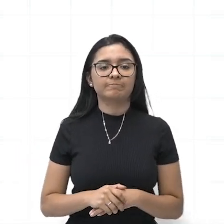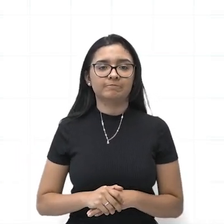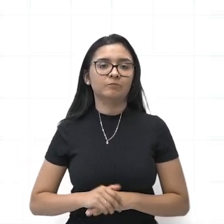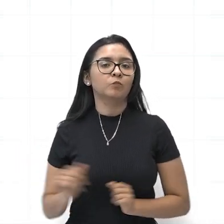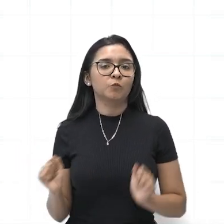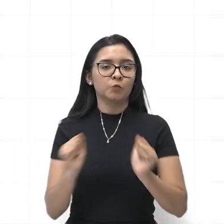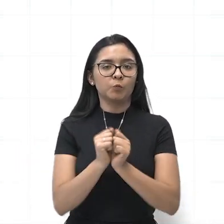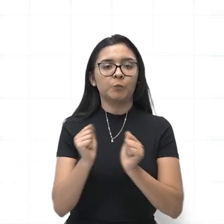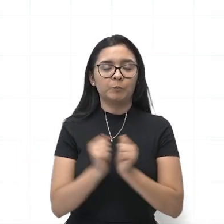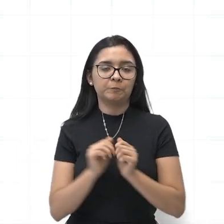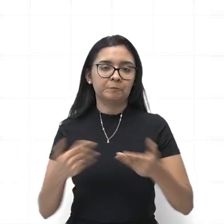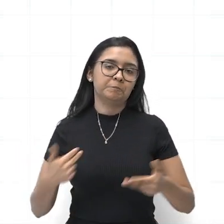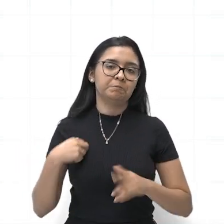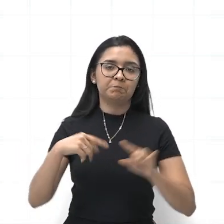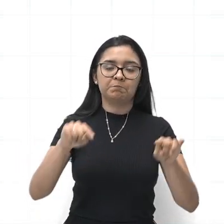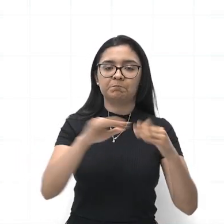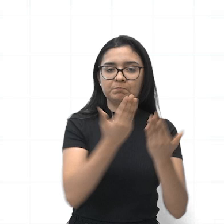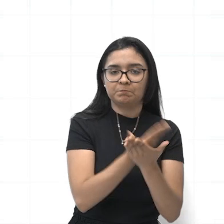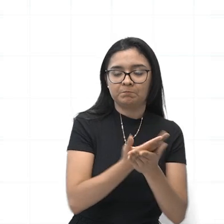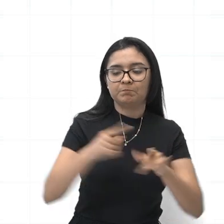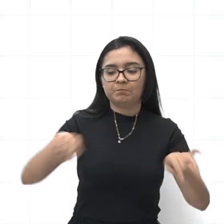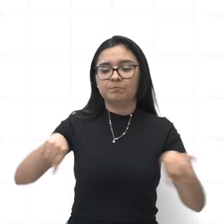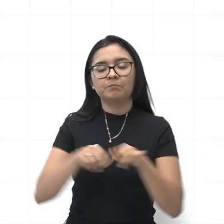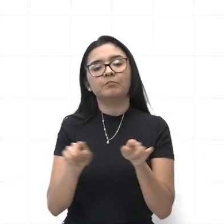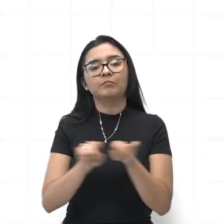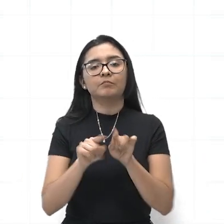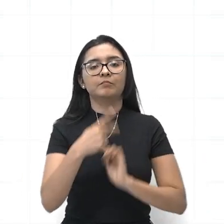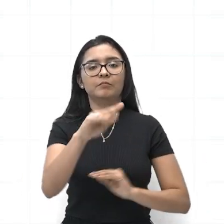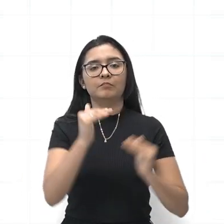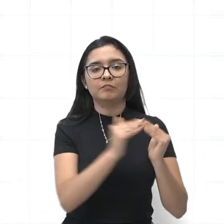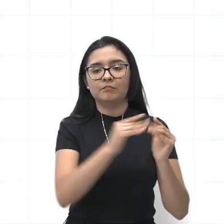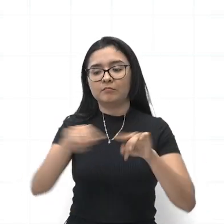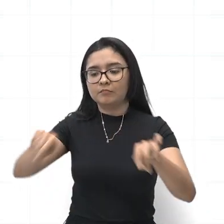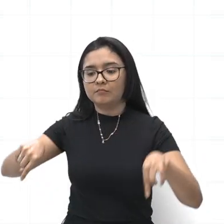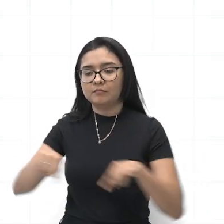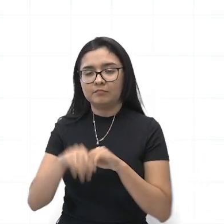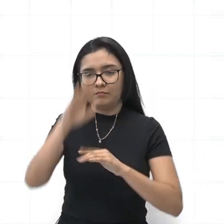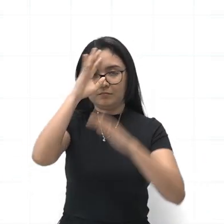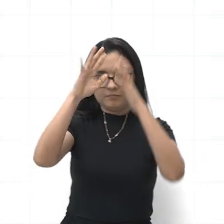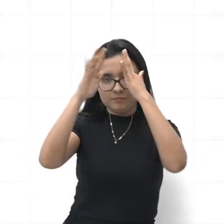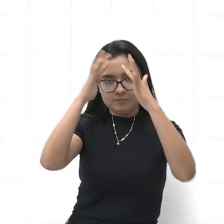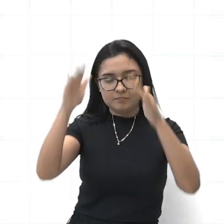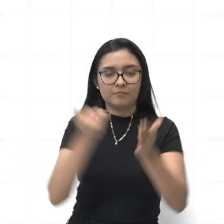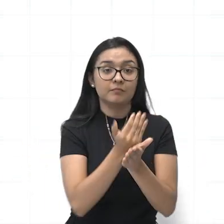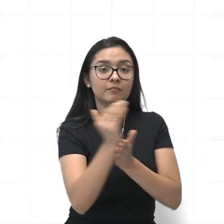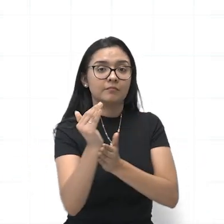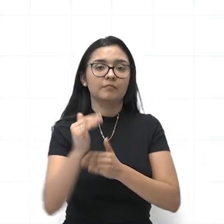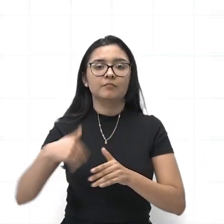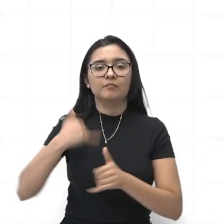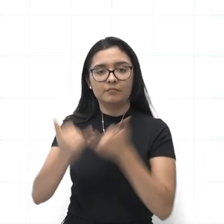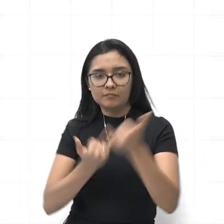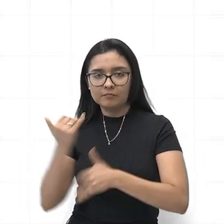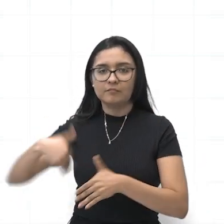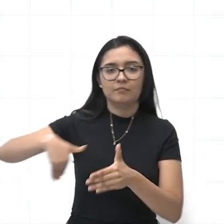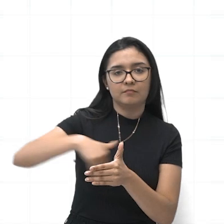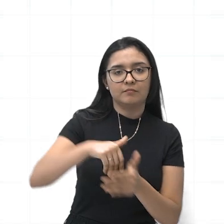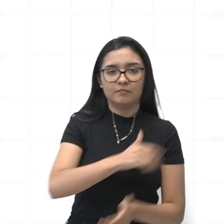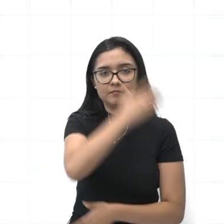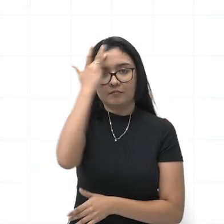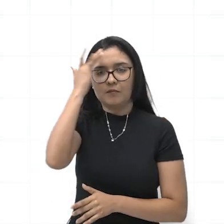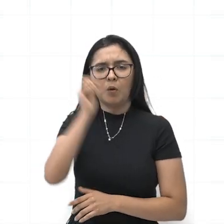futebol no campo da escola, no campo do seu quintal. Então imaginem iniciando o jogo. O